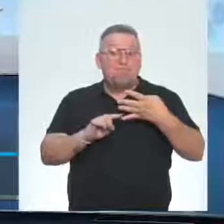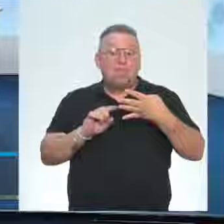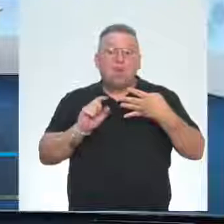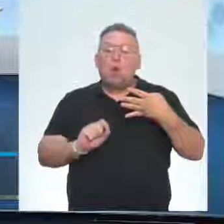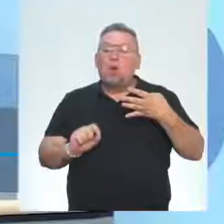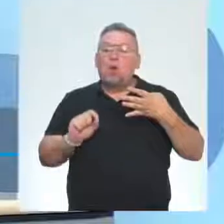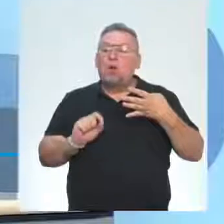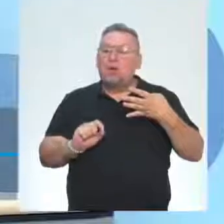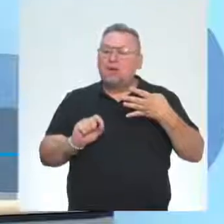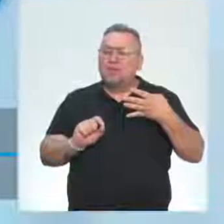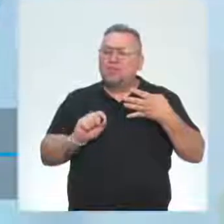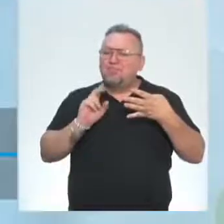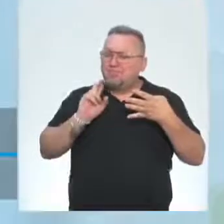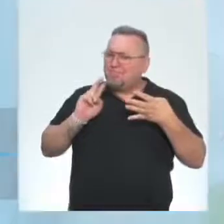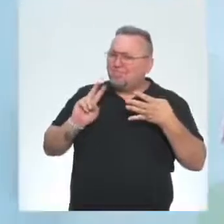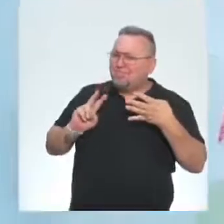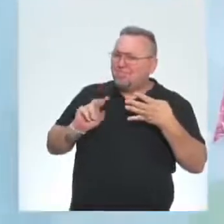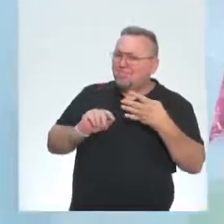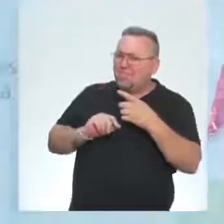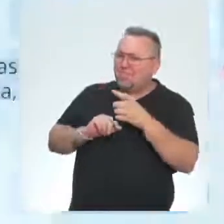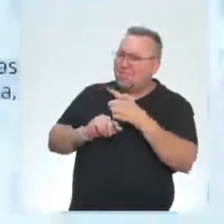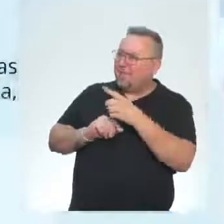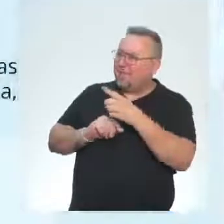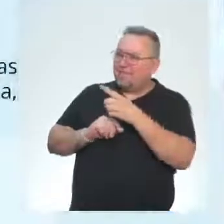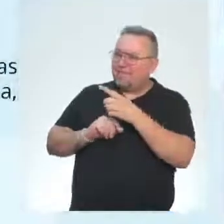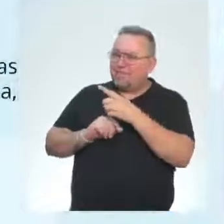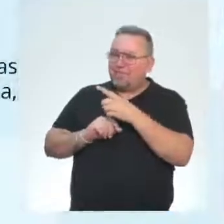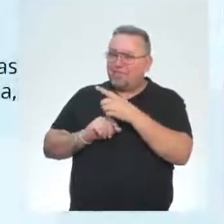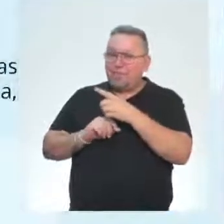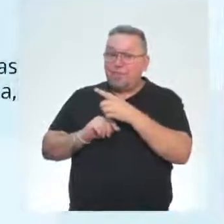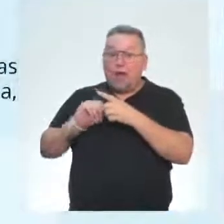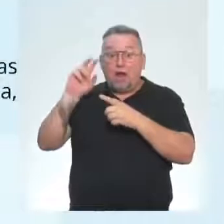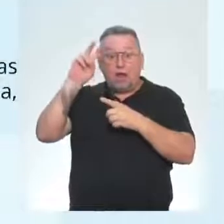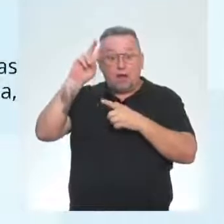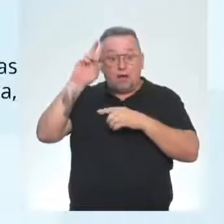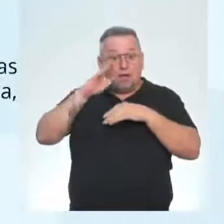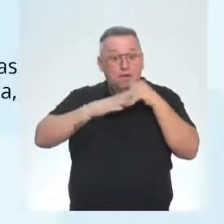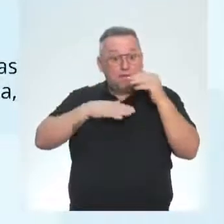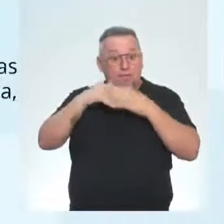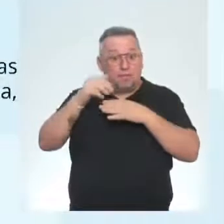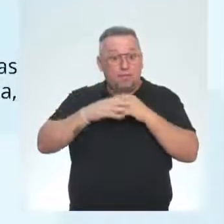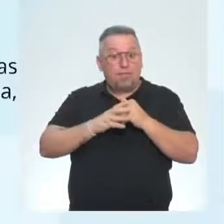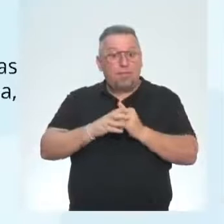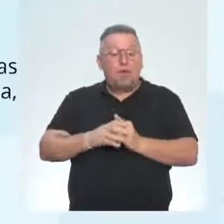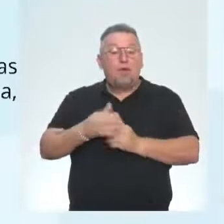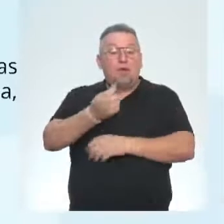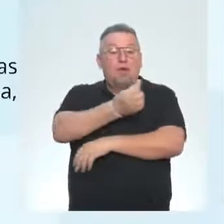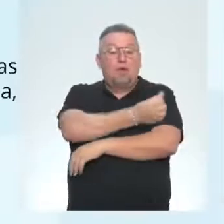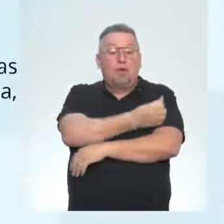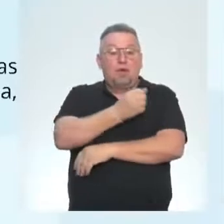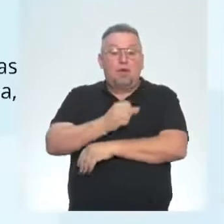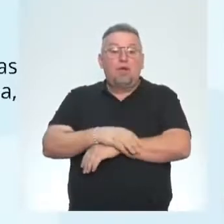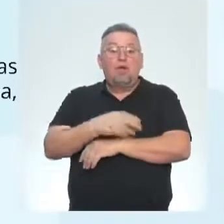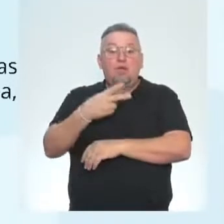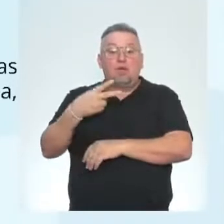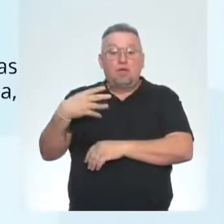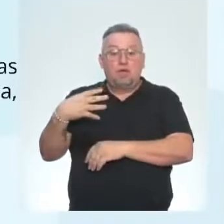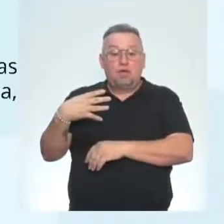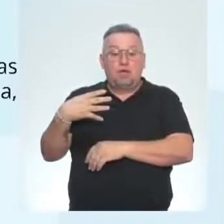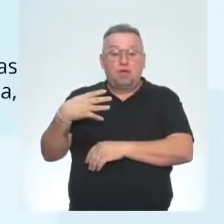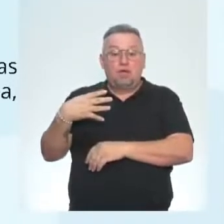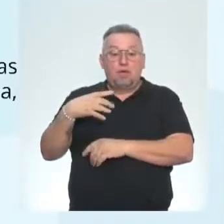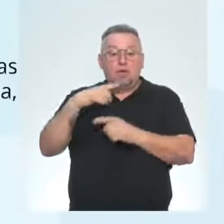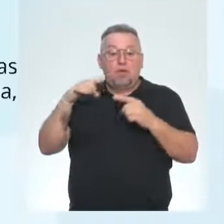ver isso? Bora. Vamos lá, olha só. Bora lá. Lembrando a habilidade de hoje, a habilidade do 6º ano, 24, e